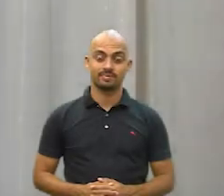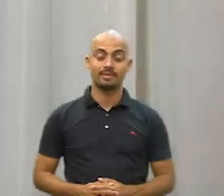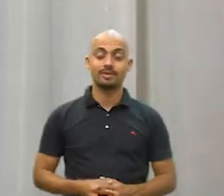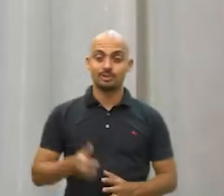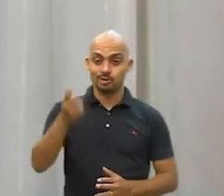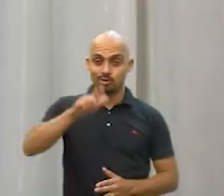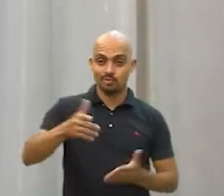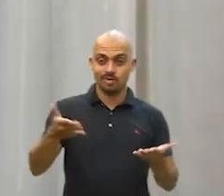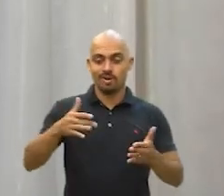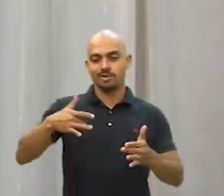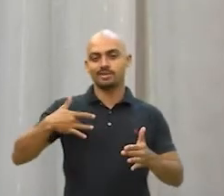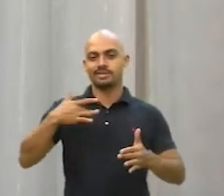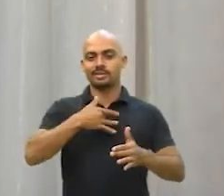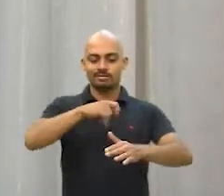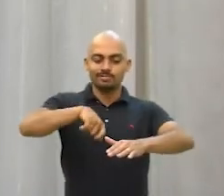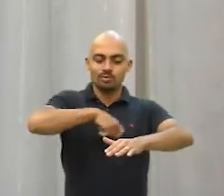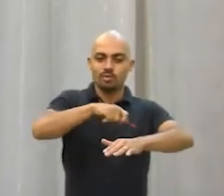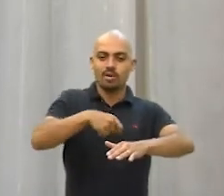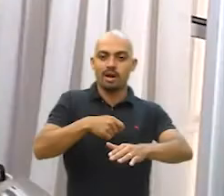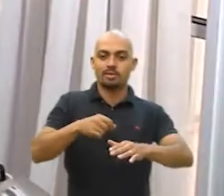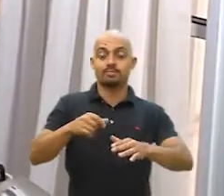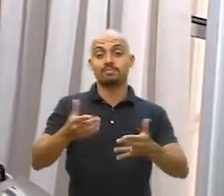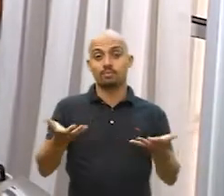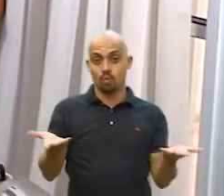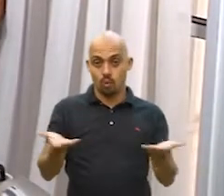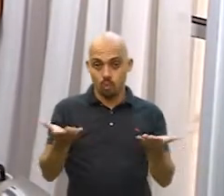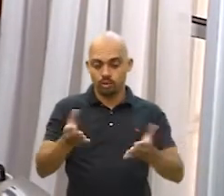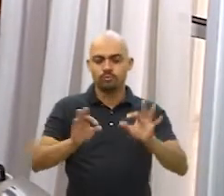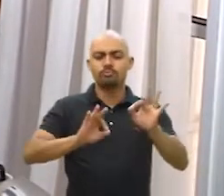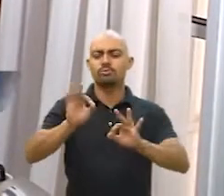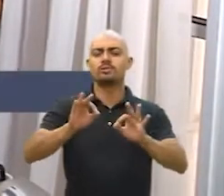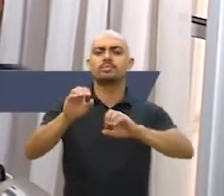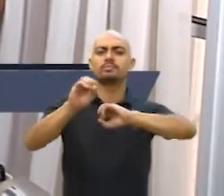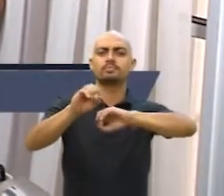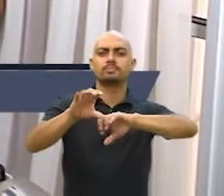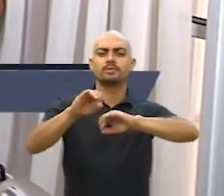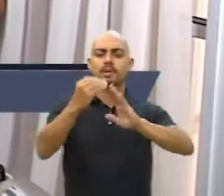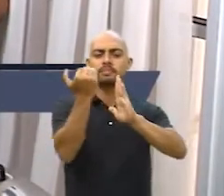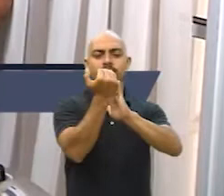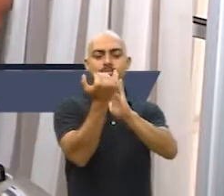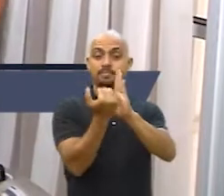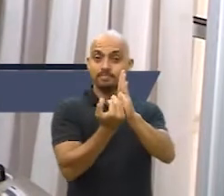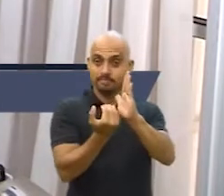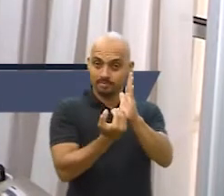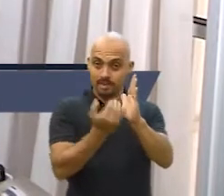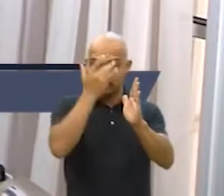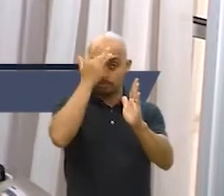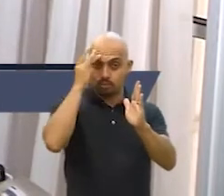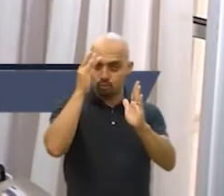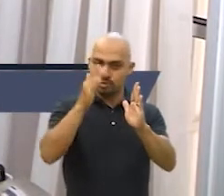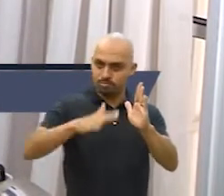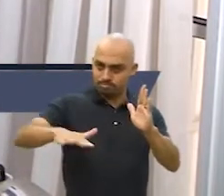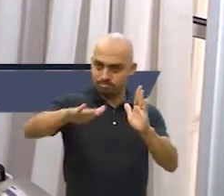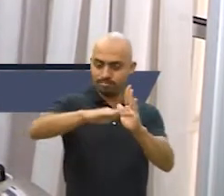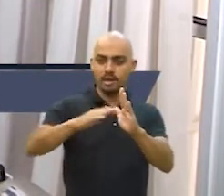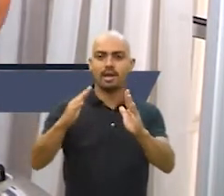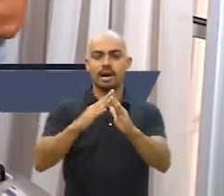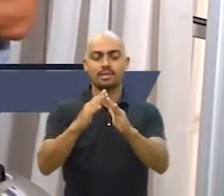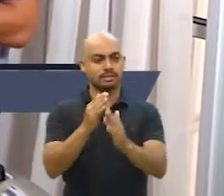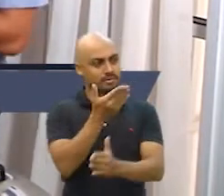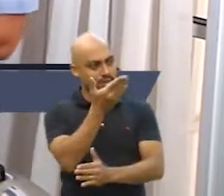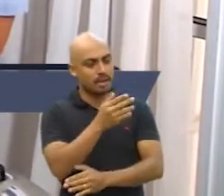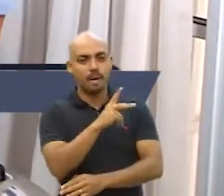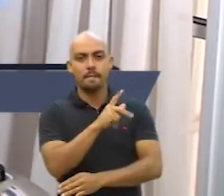Mais um Saúde na Colher no ar, e no programa de hoje a gente vai ensinar a fazer uma receita que o pessoal de casa, né, Patrícia? A Patrícia,